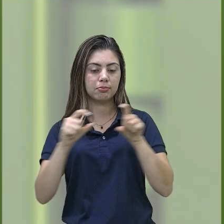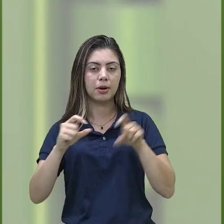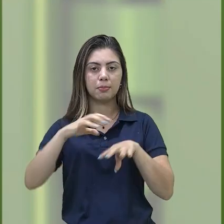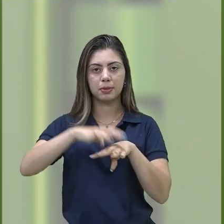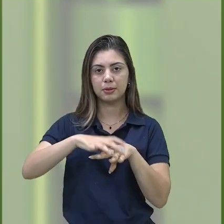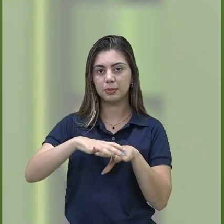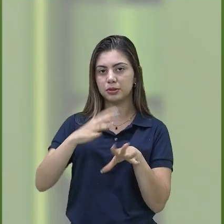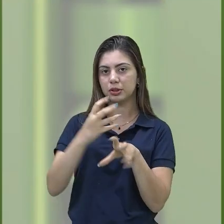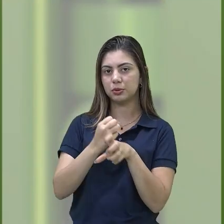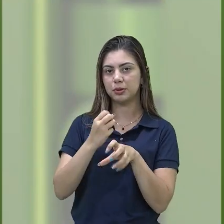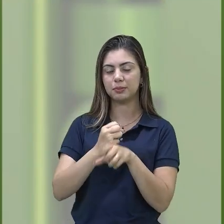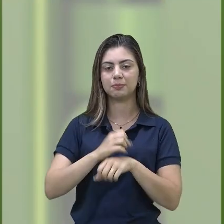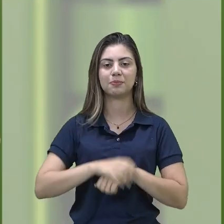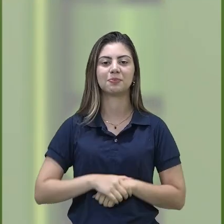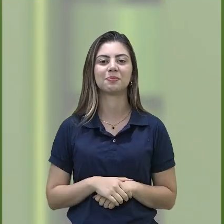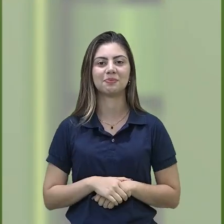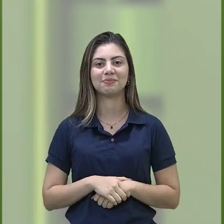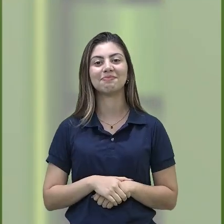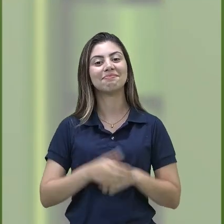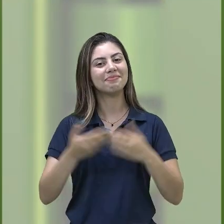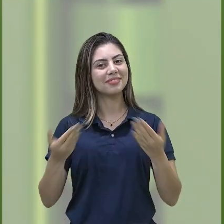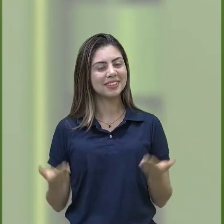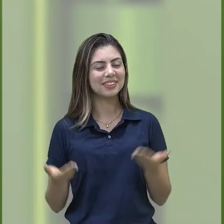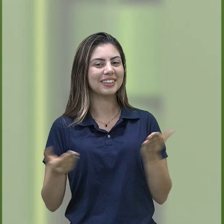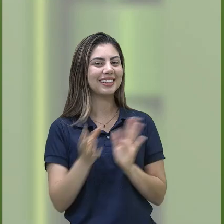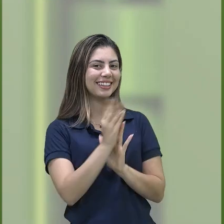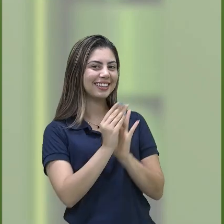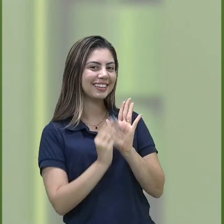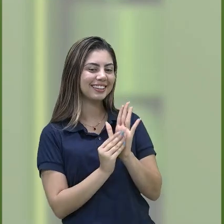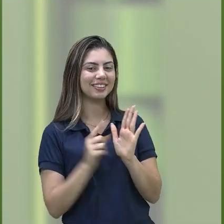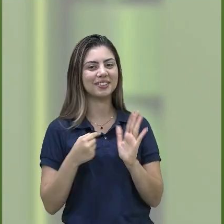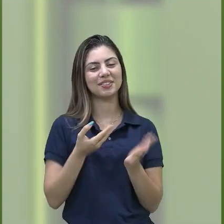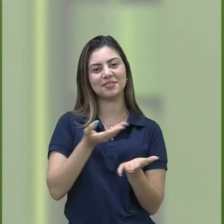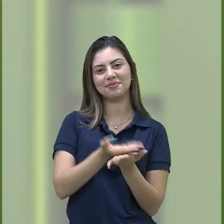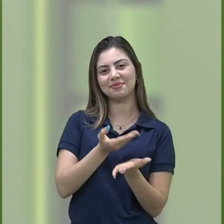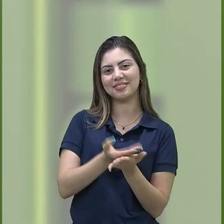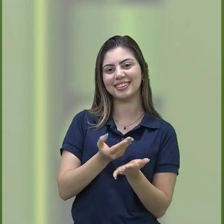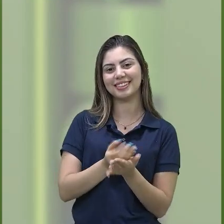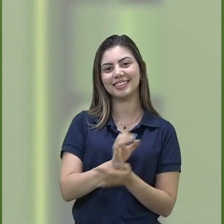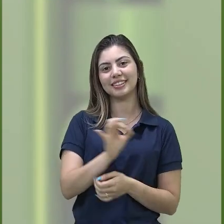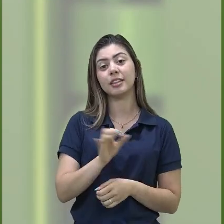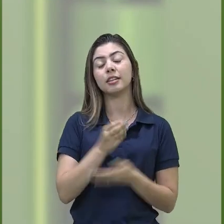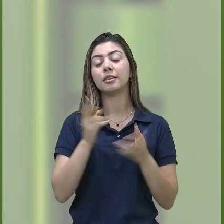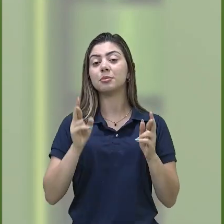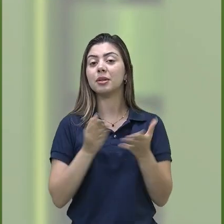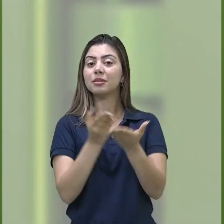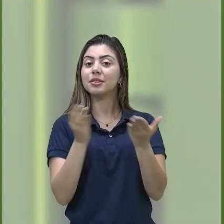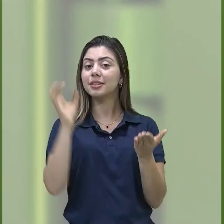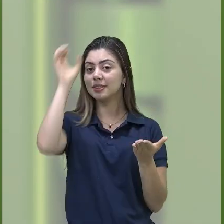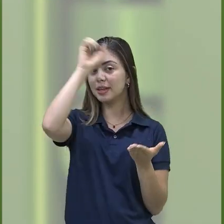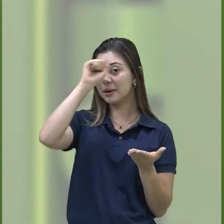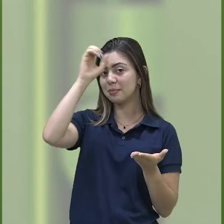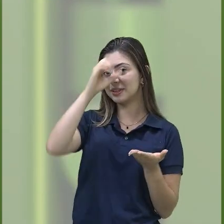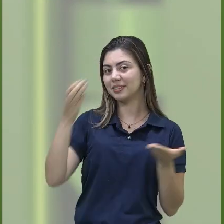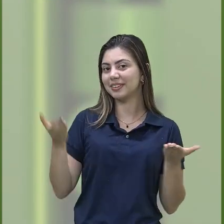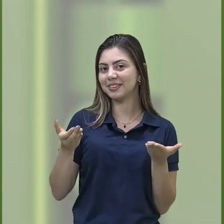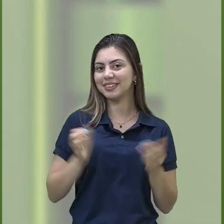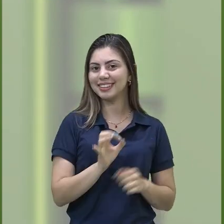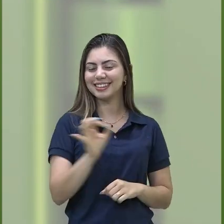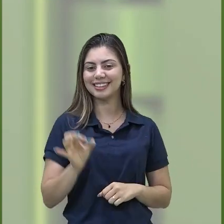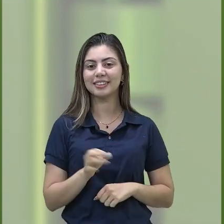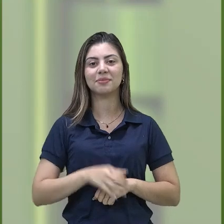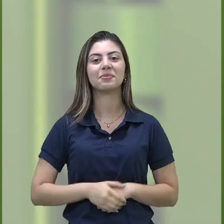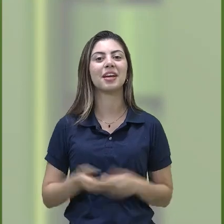fórmulas. Muito bem, pessoal, é esse o conteúdo que nós iremos estudar hoje. Eu espero que vocês aproveitem esse conteúdo.